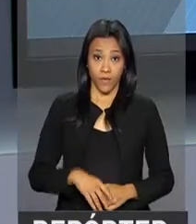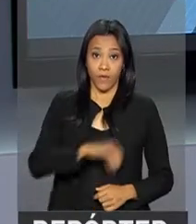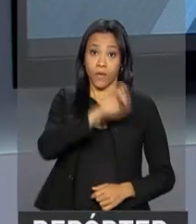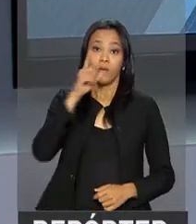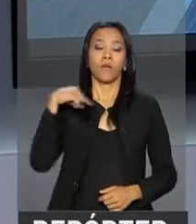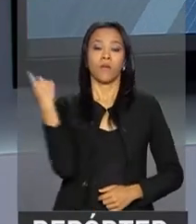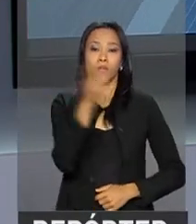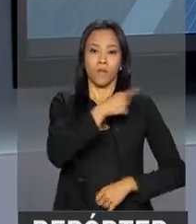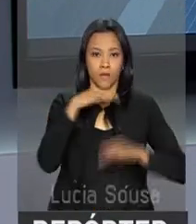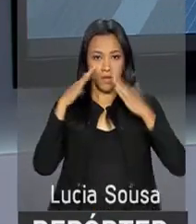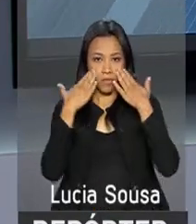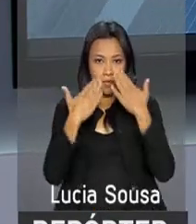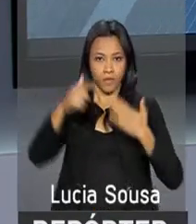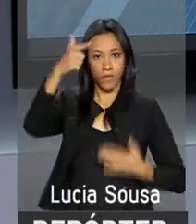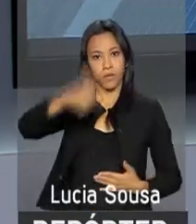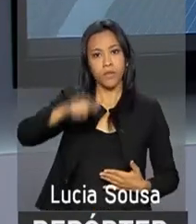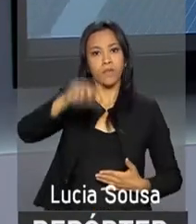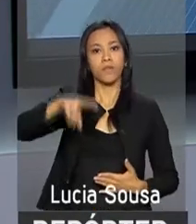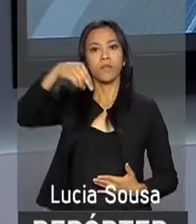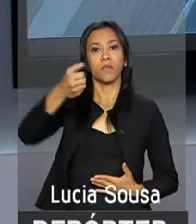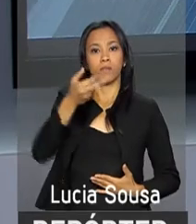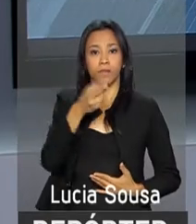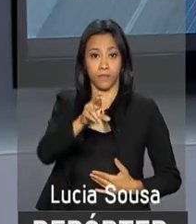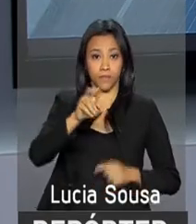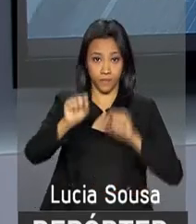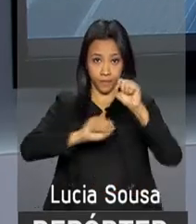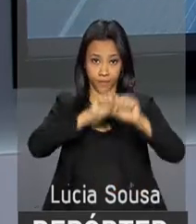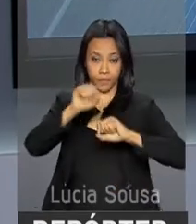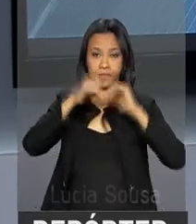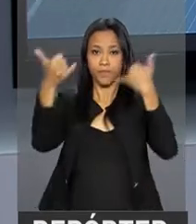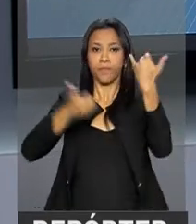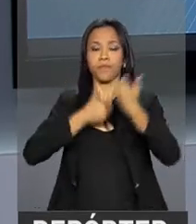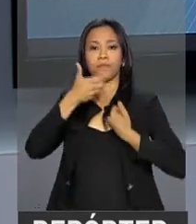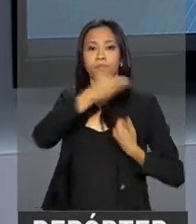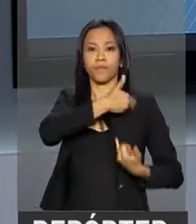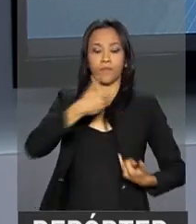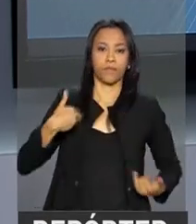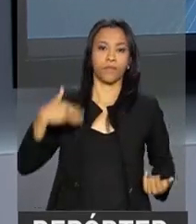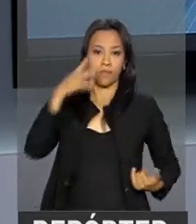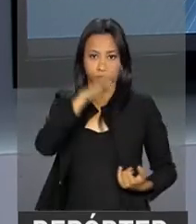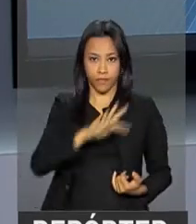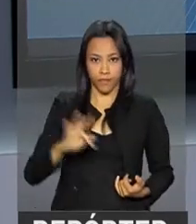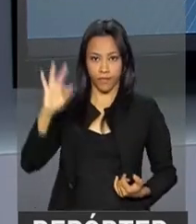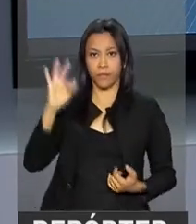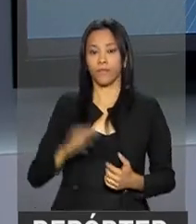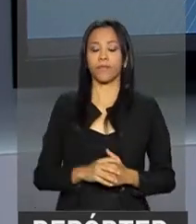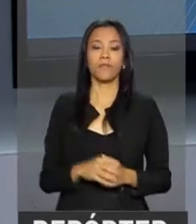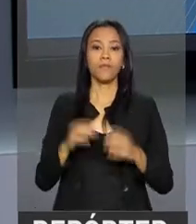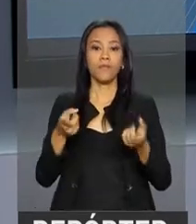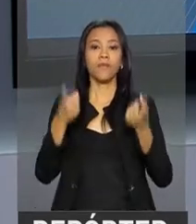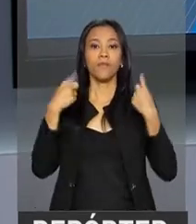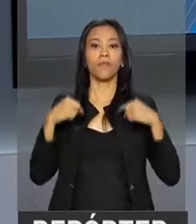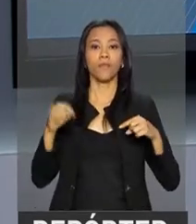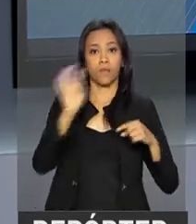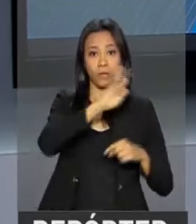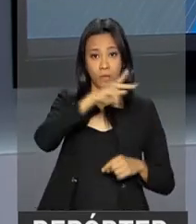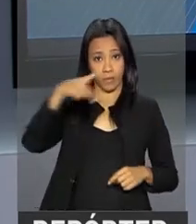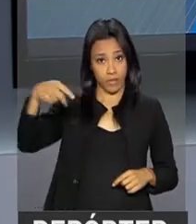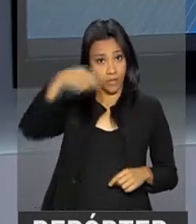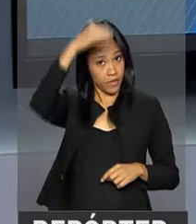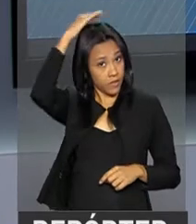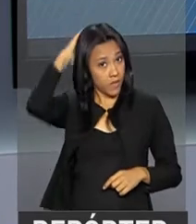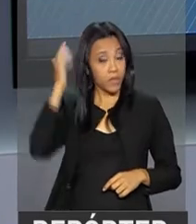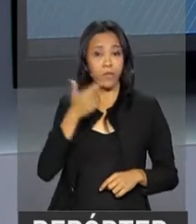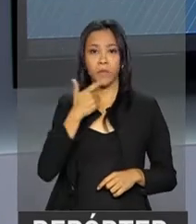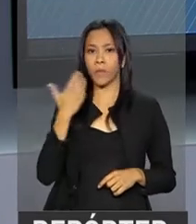Olá, estamos de volta com mais uma edição do Repórter NBR e as notícias do governo federal. O presidente Michel Temer